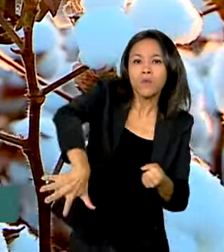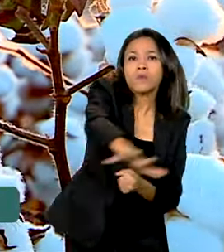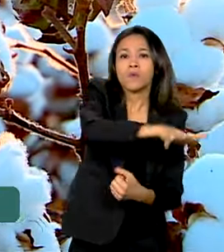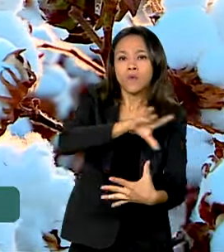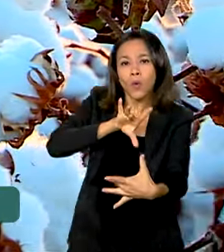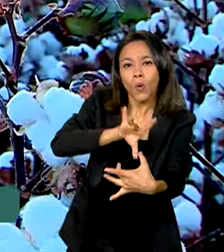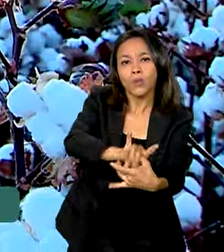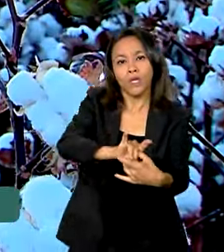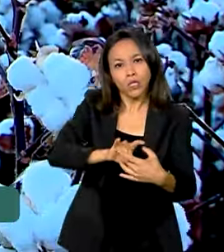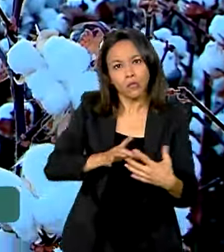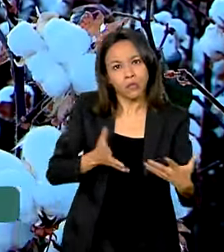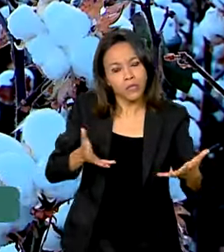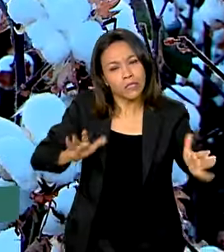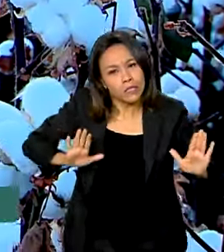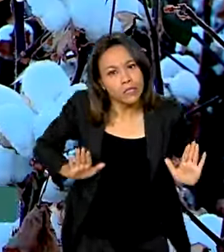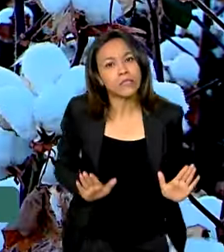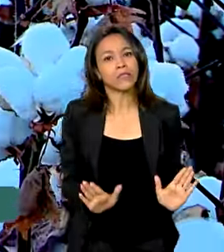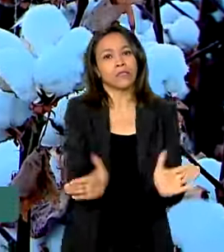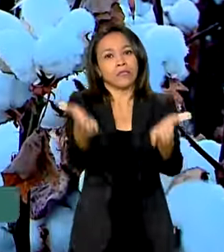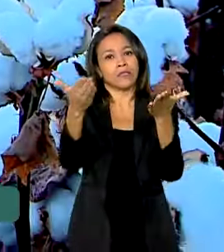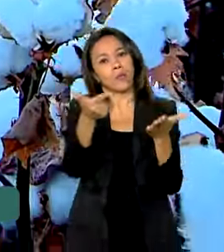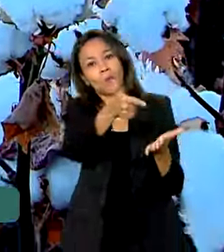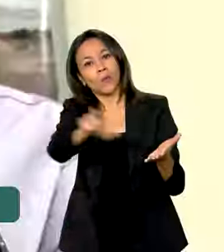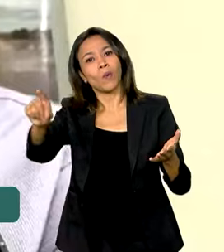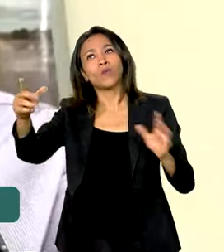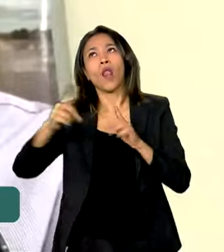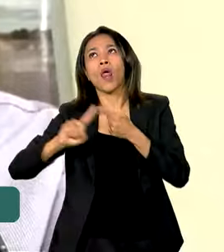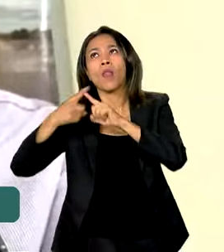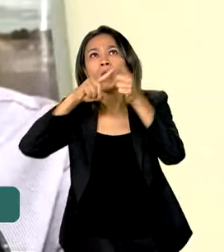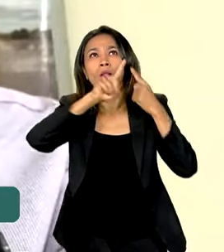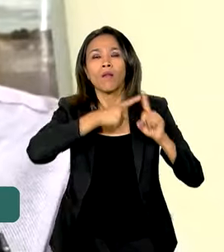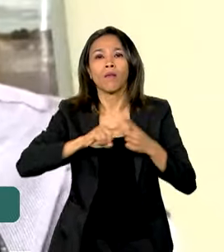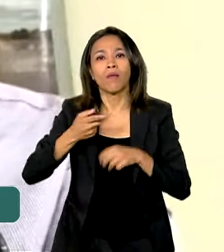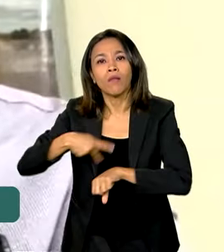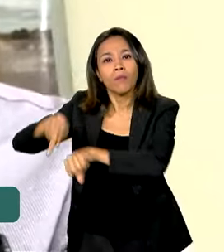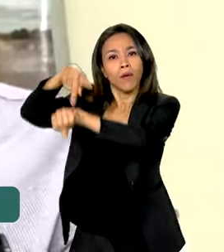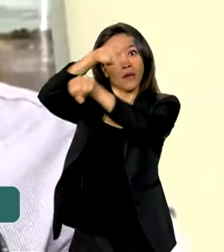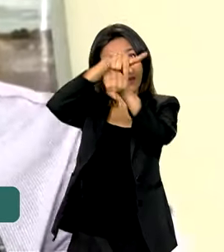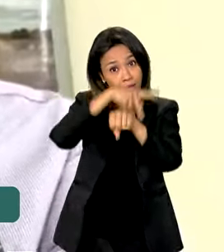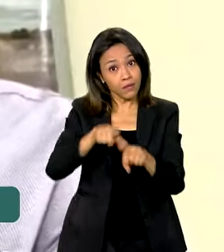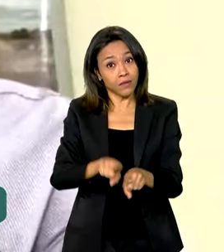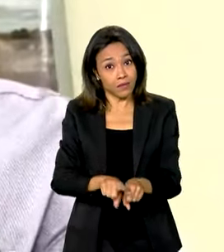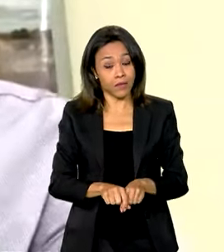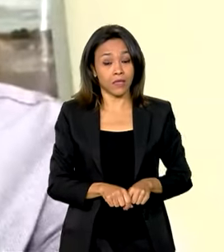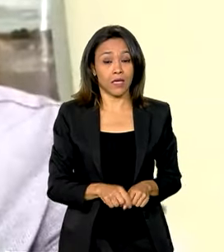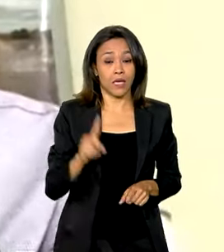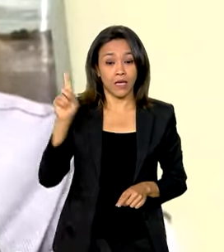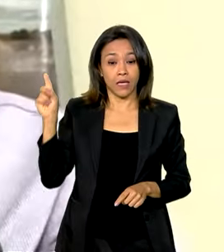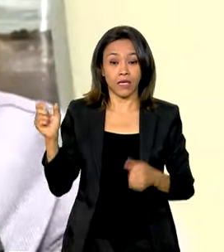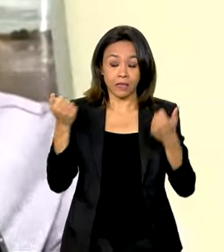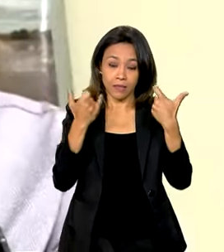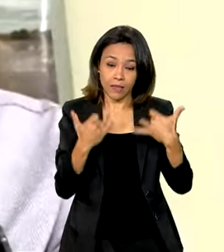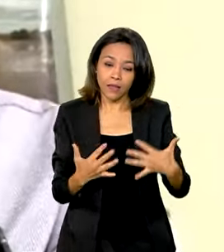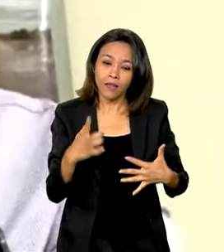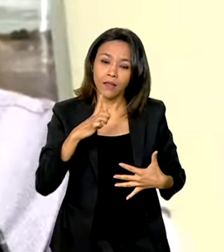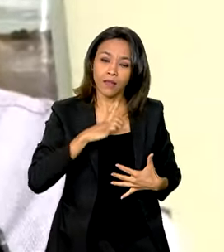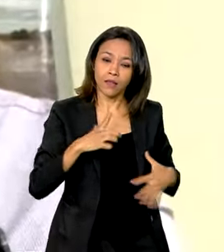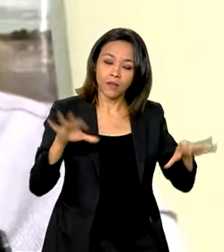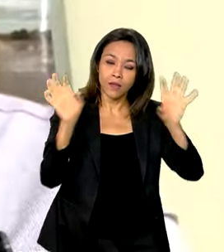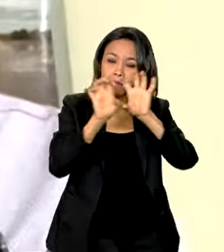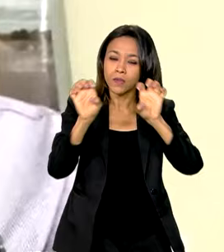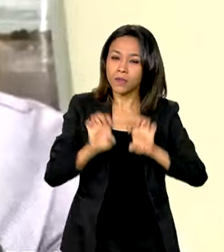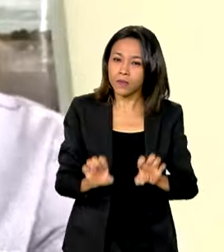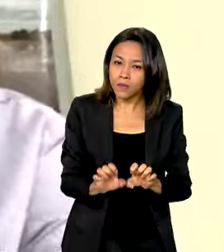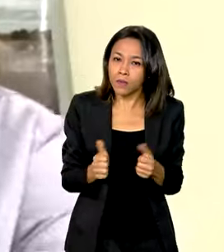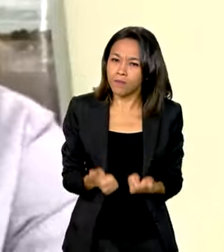a intensificar os negócios com outros países. Nós temos uma estrutura fundada, né, e bem, e a gente tem interesse